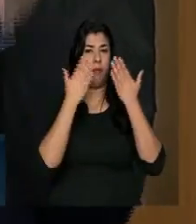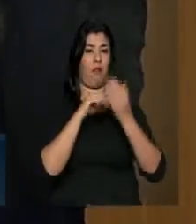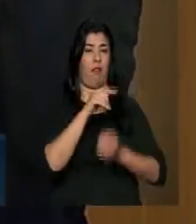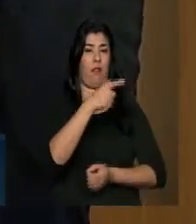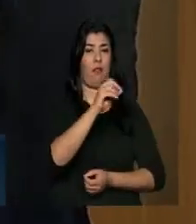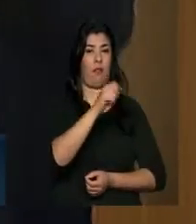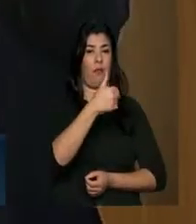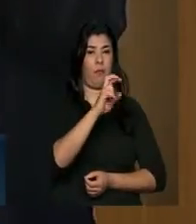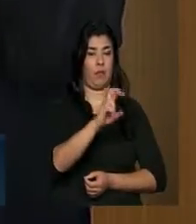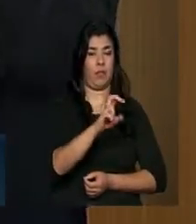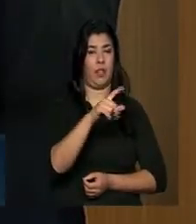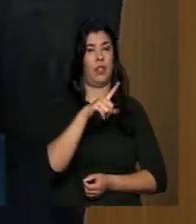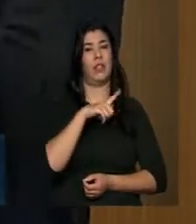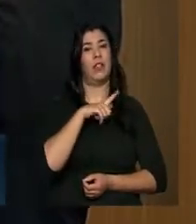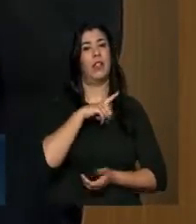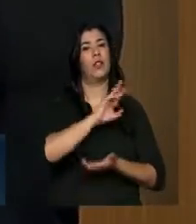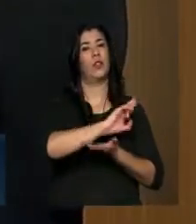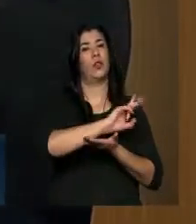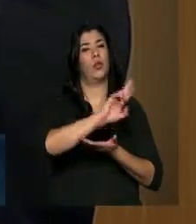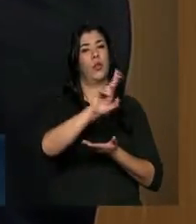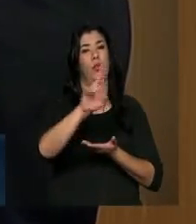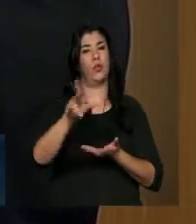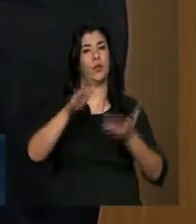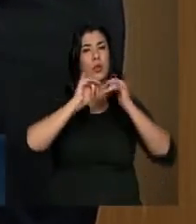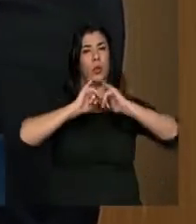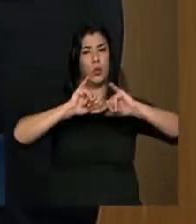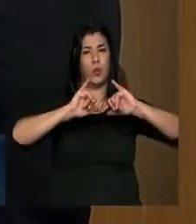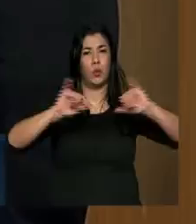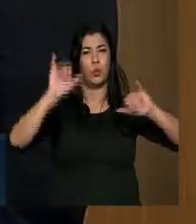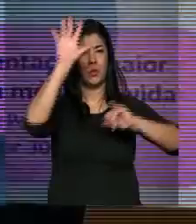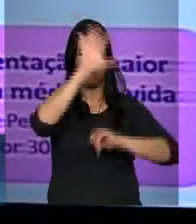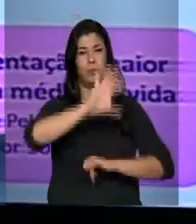conseguimos, graças, entre outras coisas, a campanhas como essas,